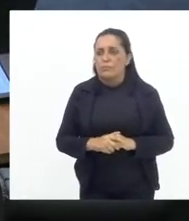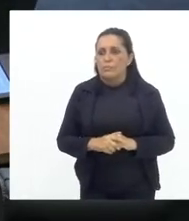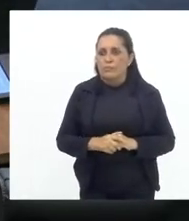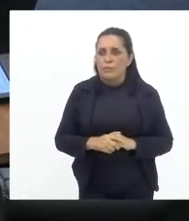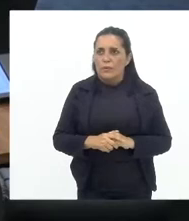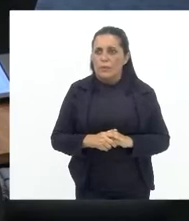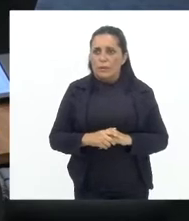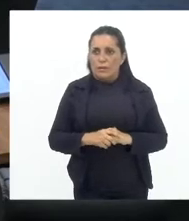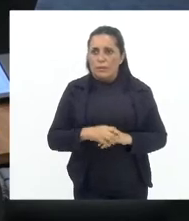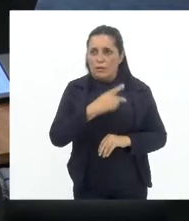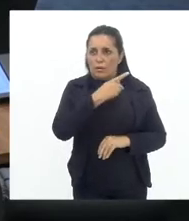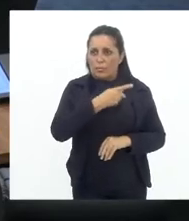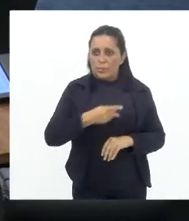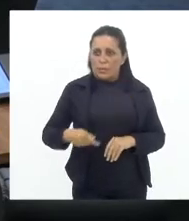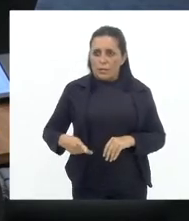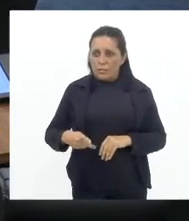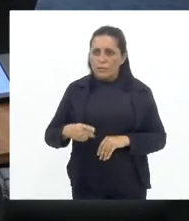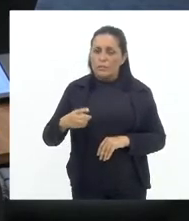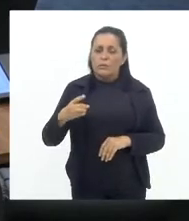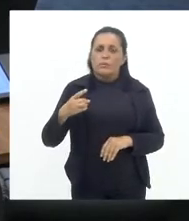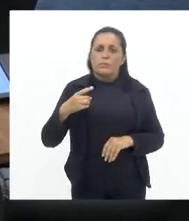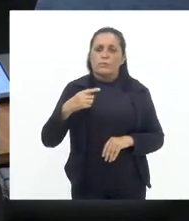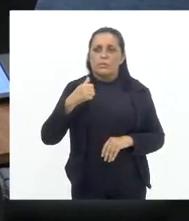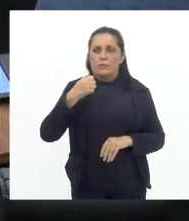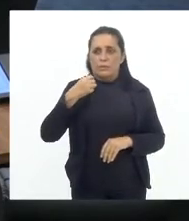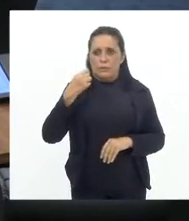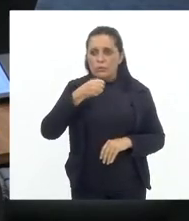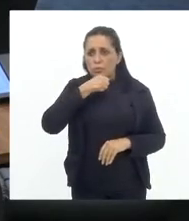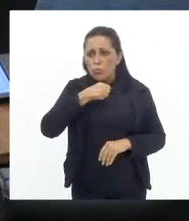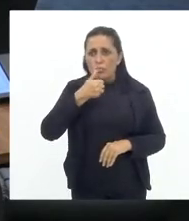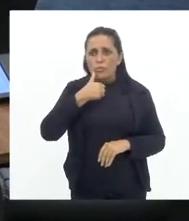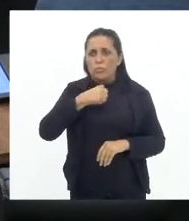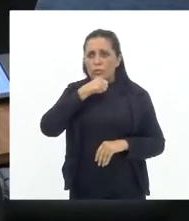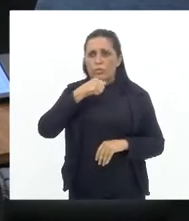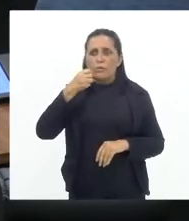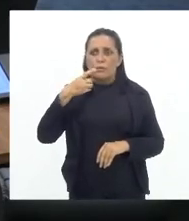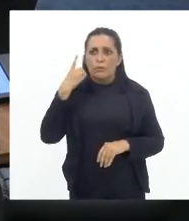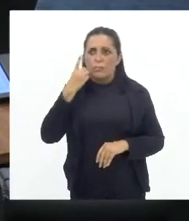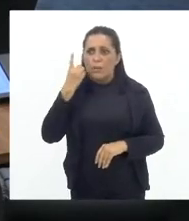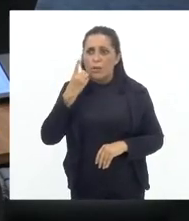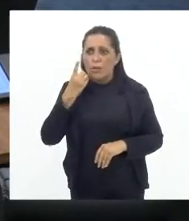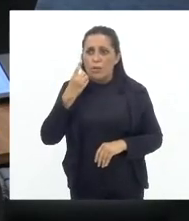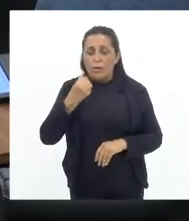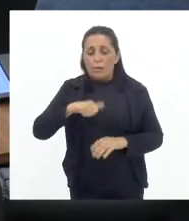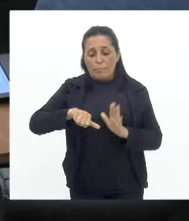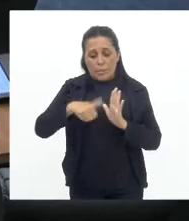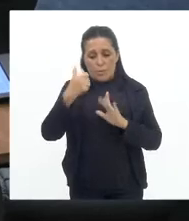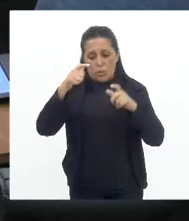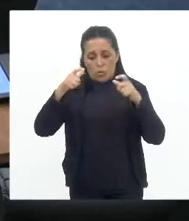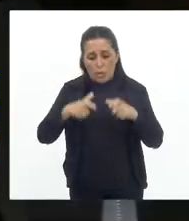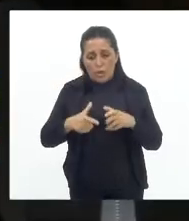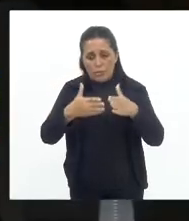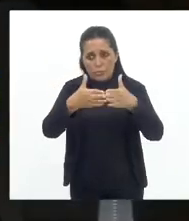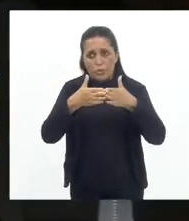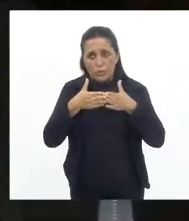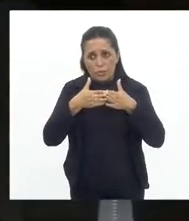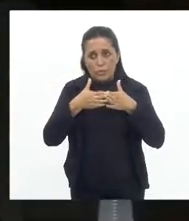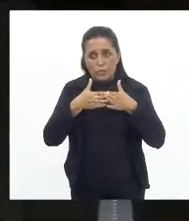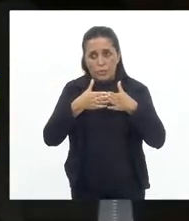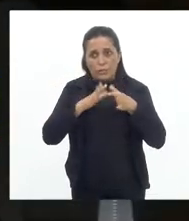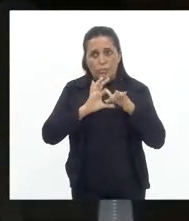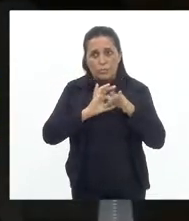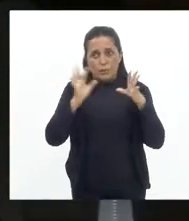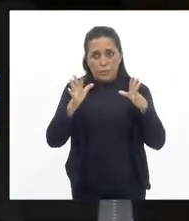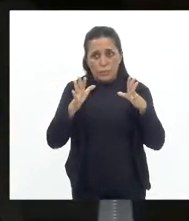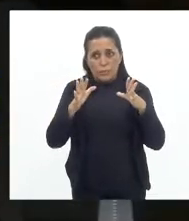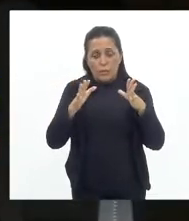senhor presidente senhoras deputadas e senhores deputados que ele em primeiro lugar de Paulo André Ceciliano e solicitar que fosse consignada